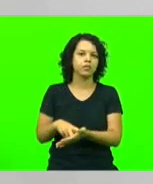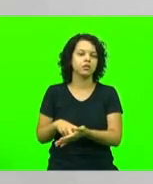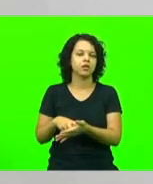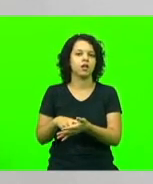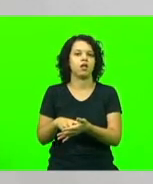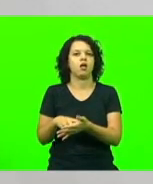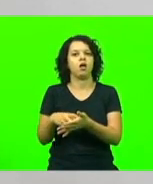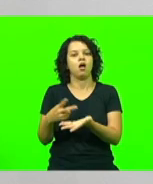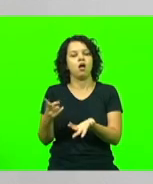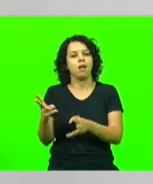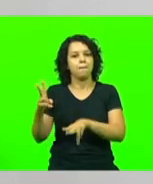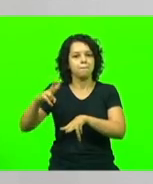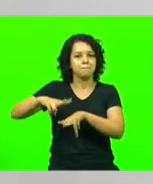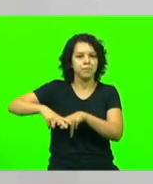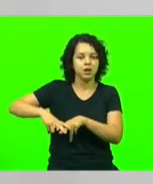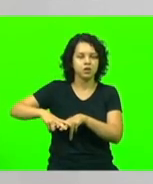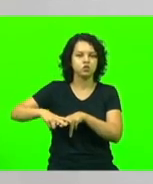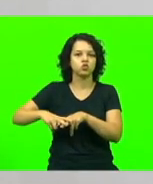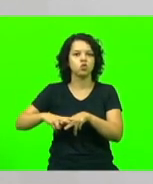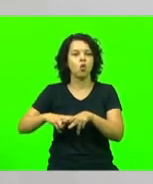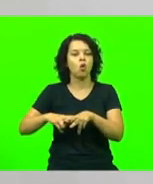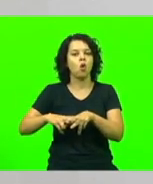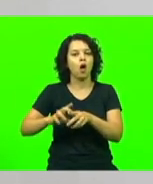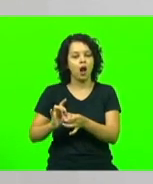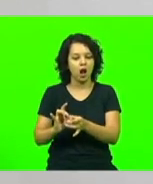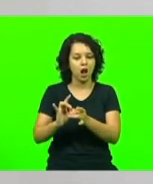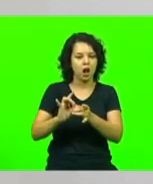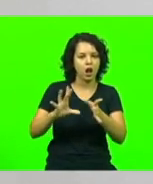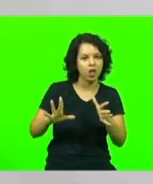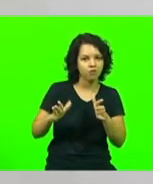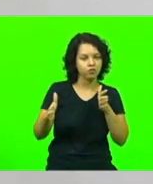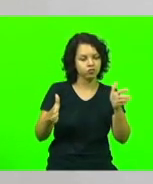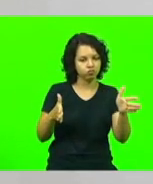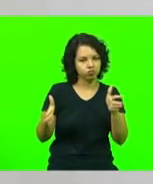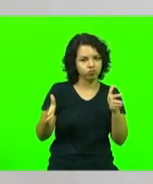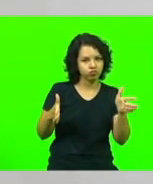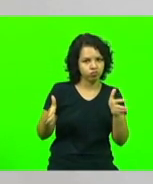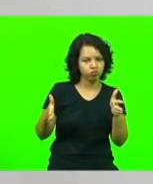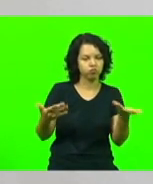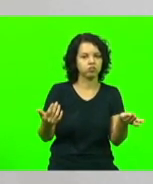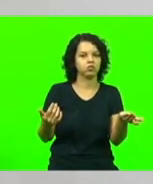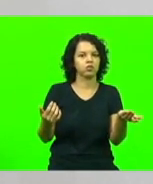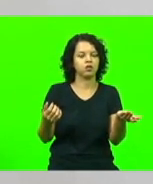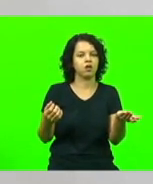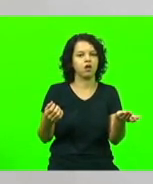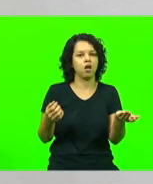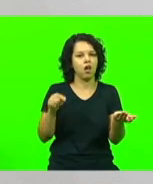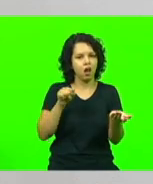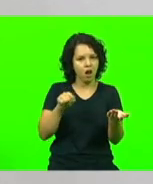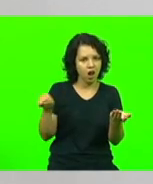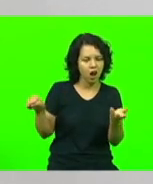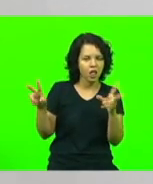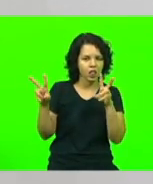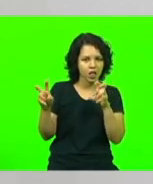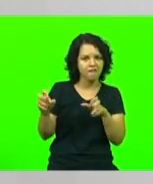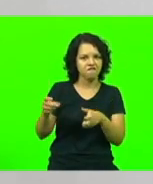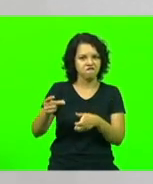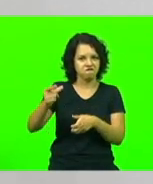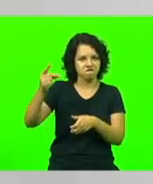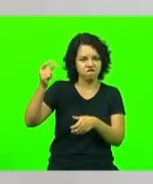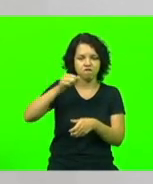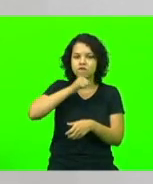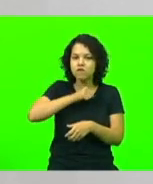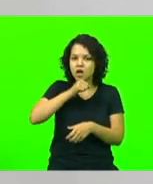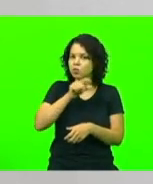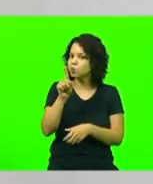saída temporária. Tem um pequeno videozinho, e o detalhe, ali não tem matéria velha, tá? São coisas atuais, e não tem coisa